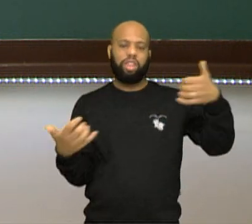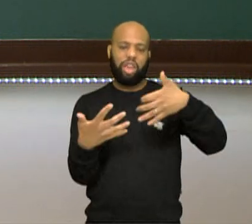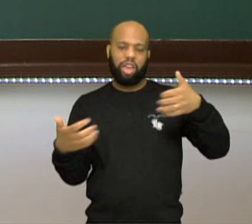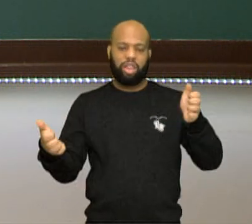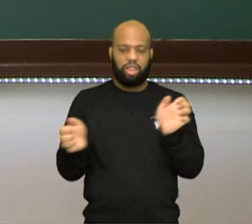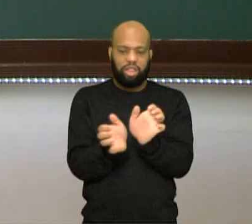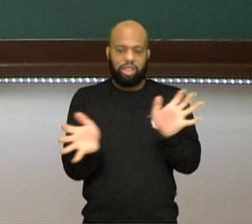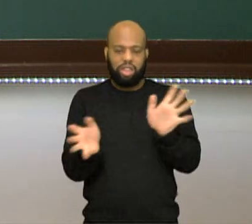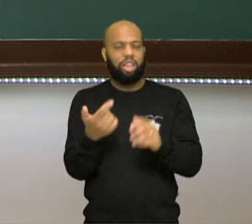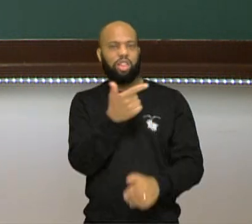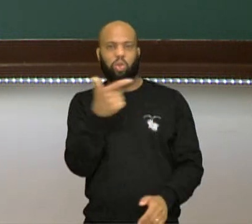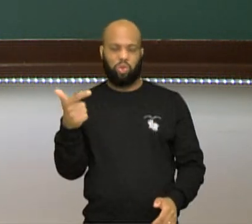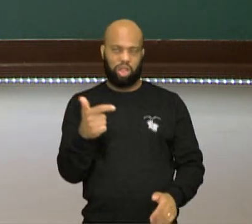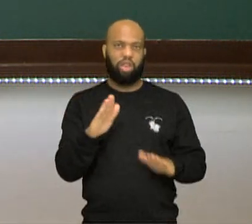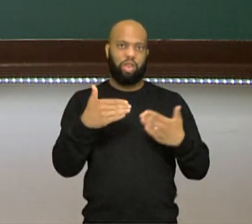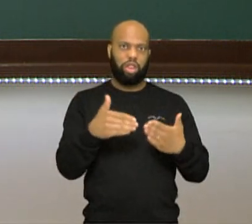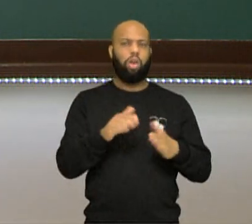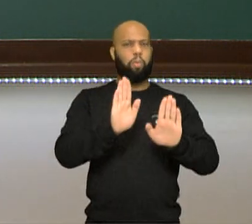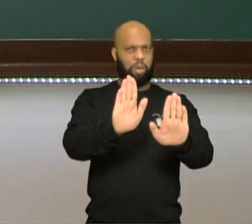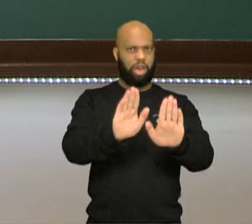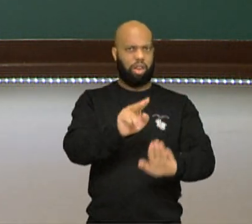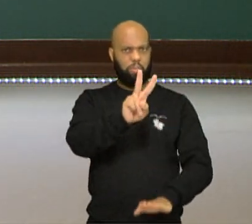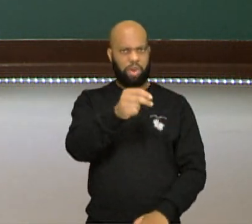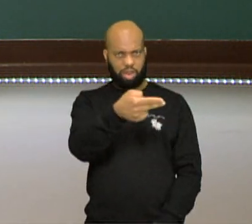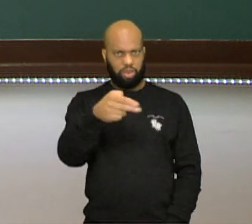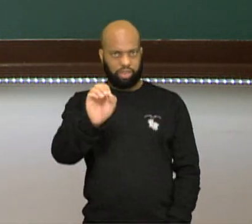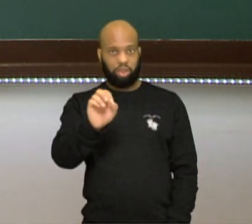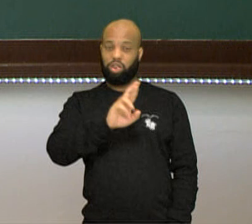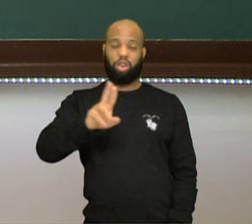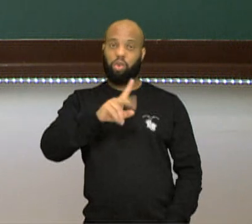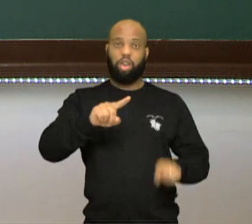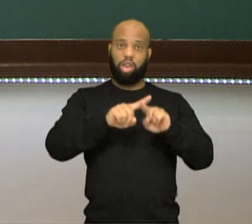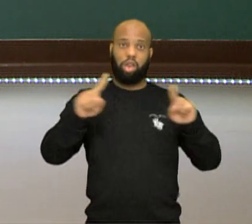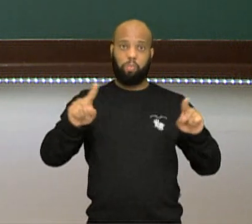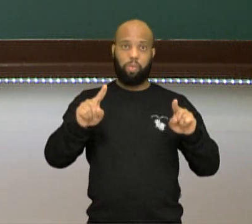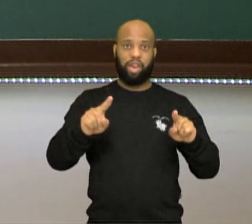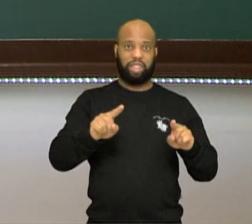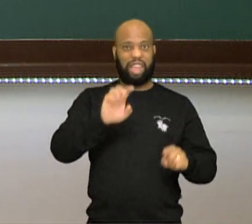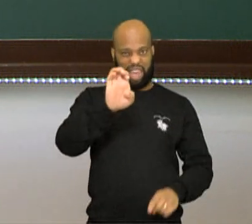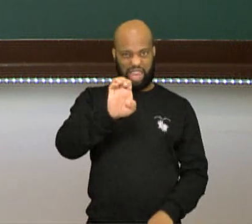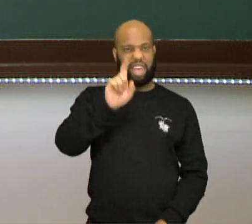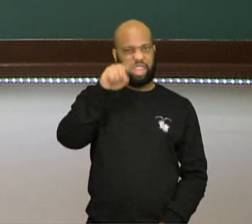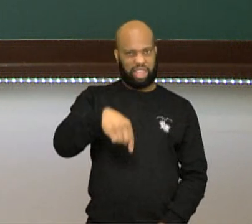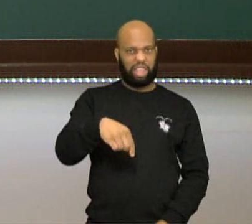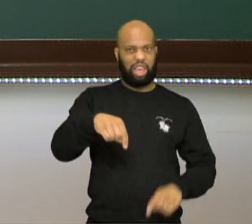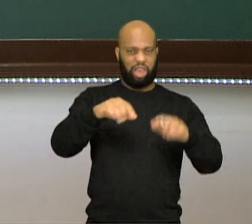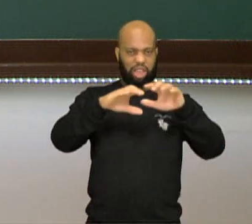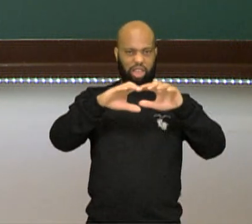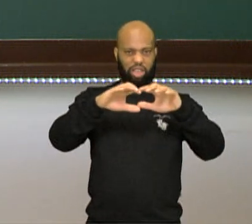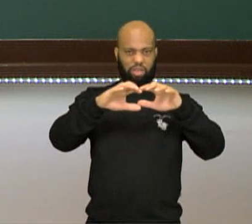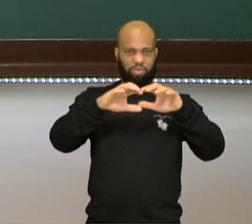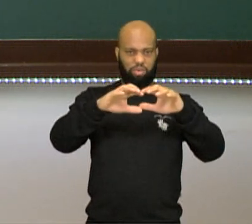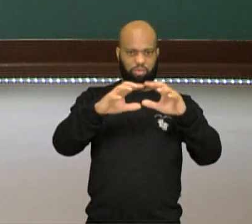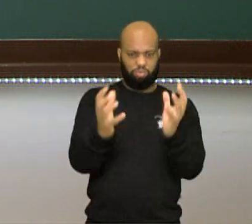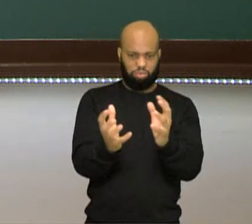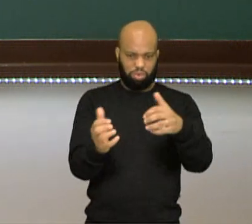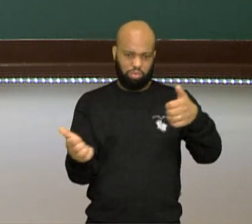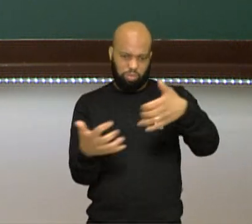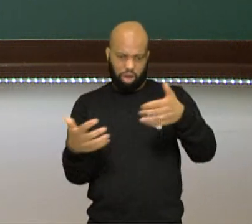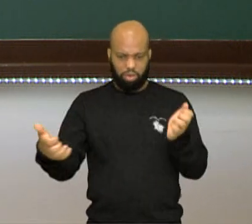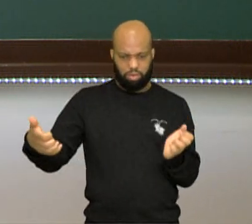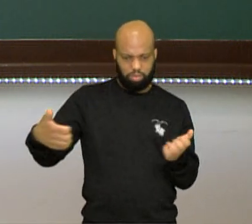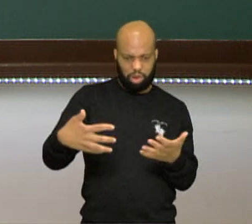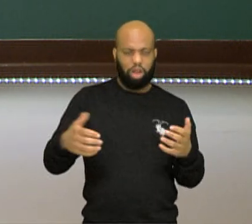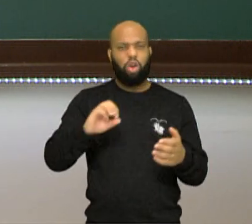né? O que não significa que o potencial seja zero. Mas o campo elétrico atuante é zero. Então você não tem, por exemplo, a realização